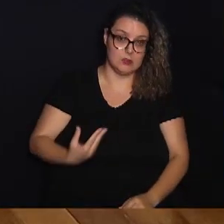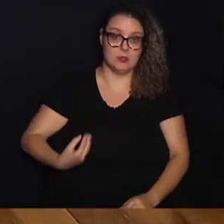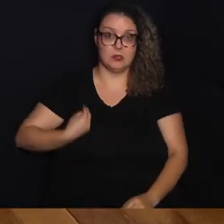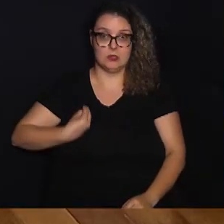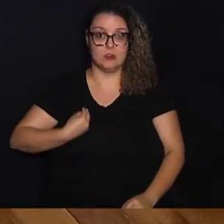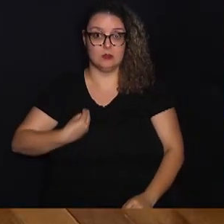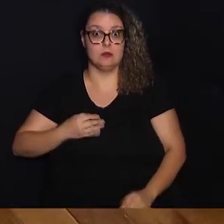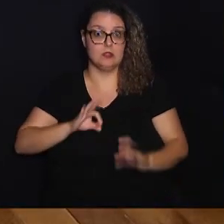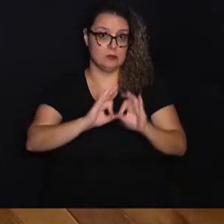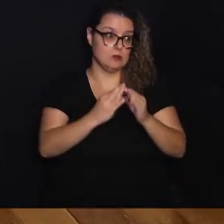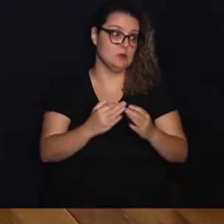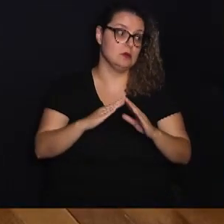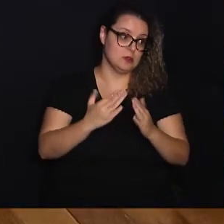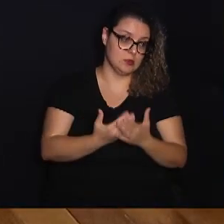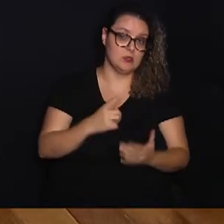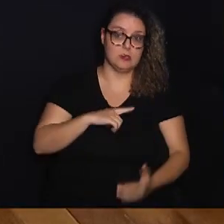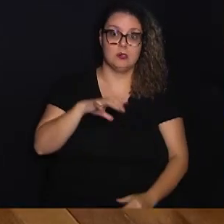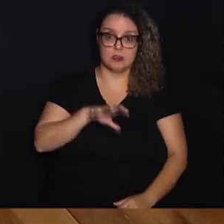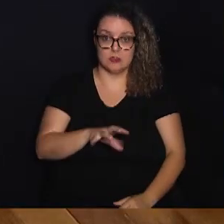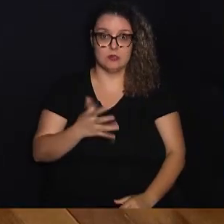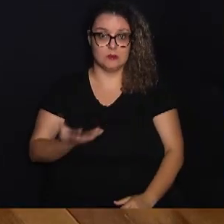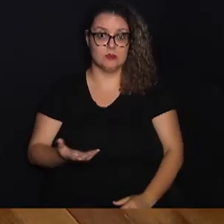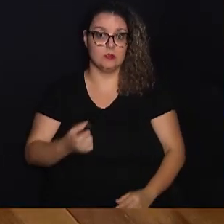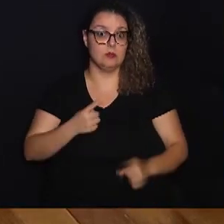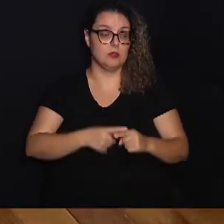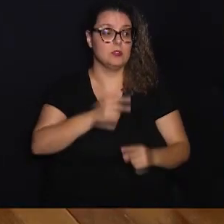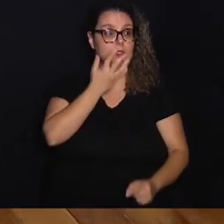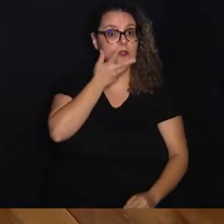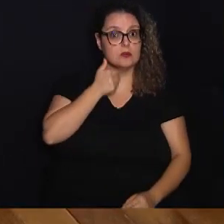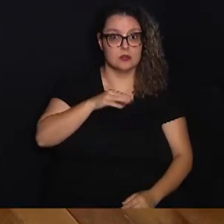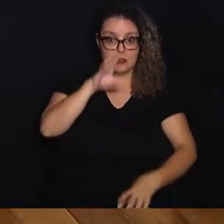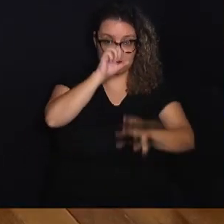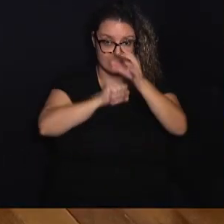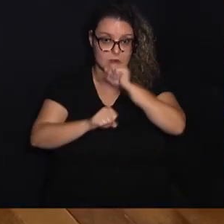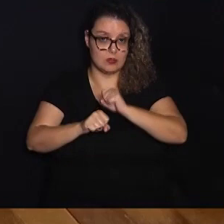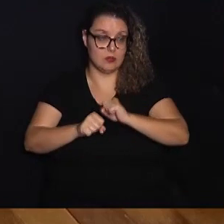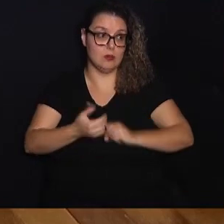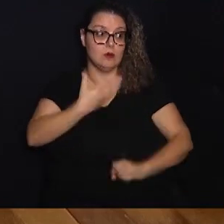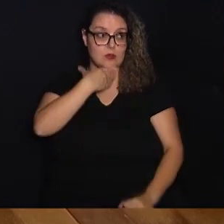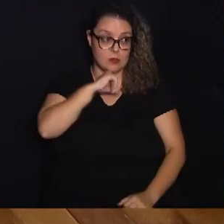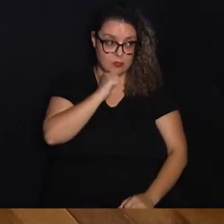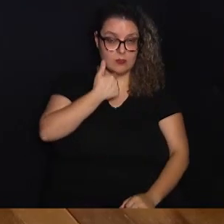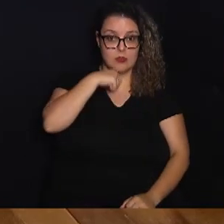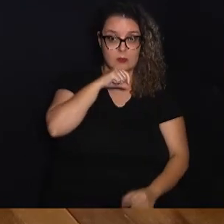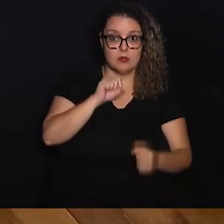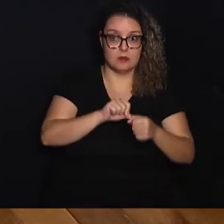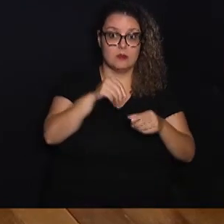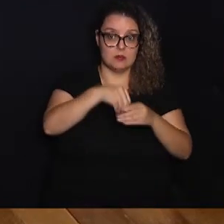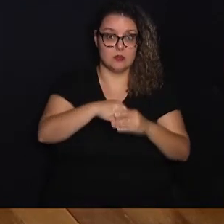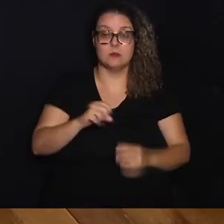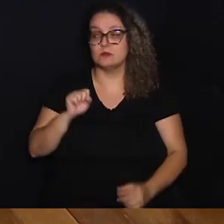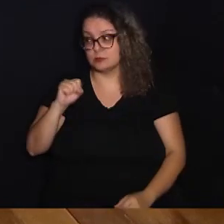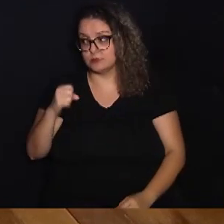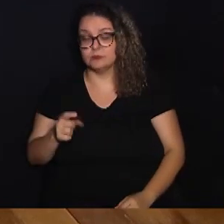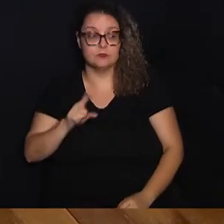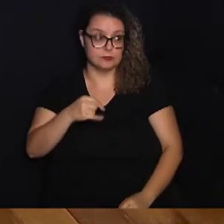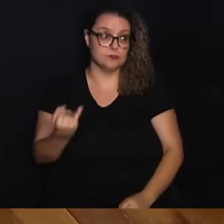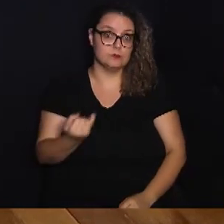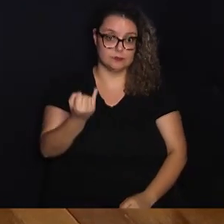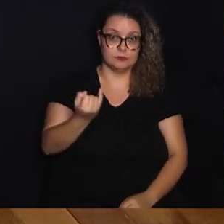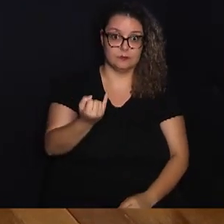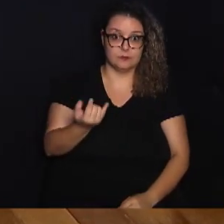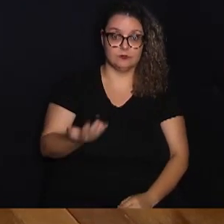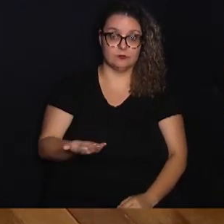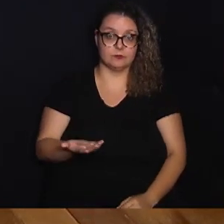famílias na escola também tem isso. Porque as crianças aprendem com o que os pais estão fazendo aqui dentro. E é muito interessante, assim,